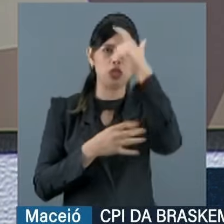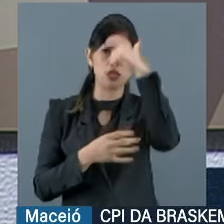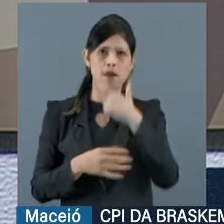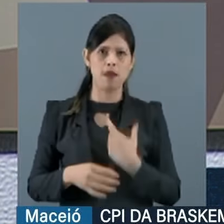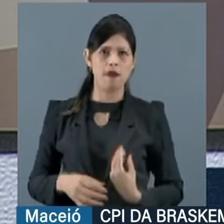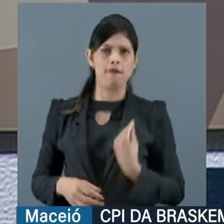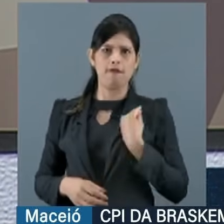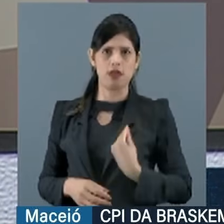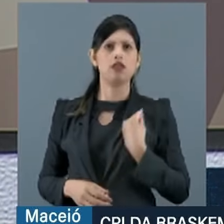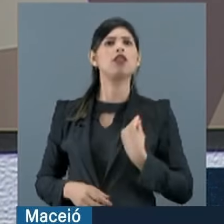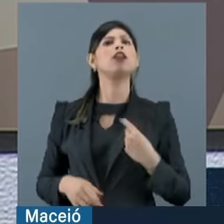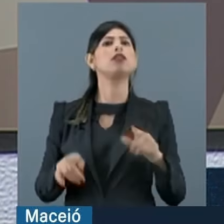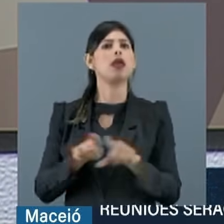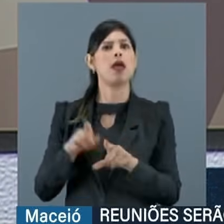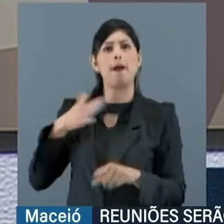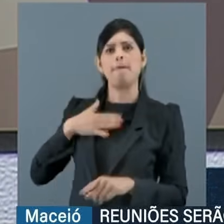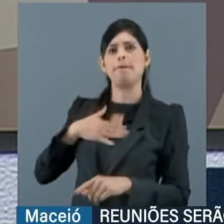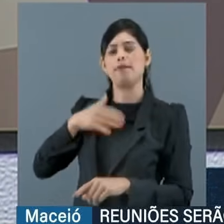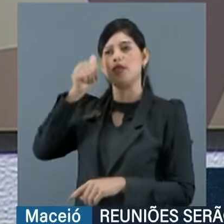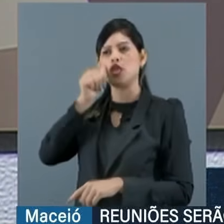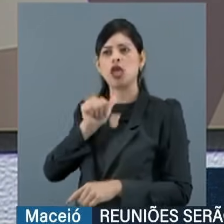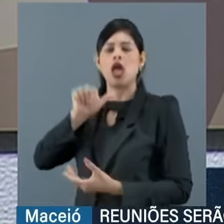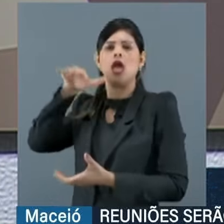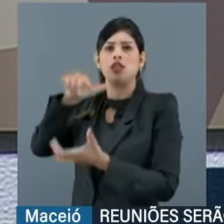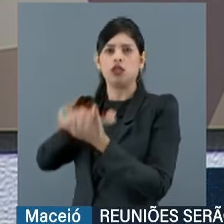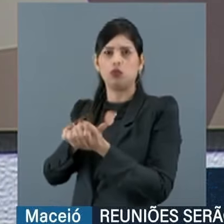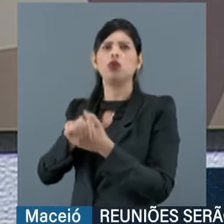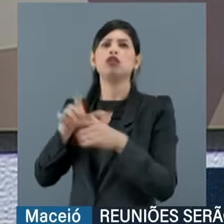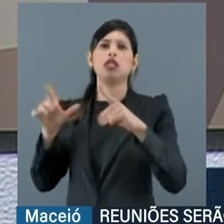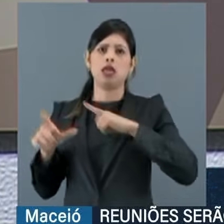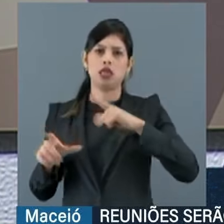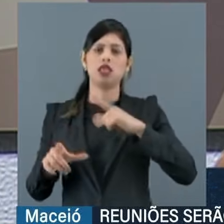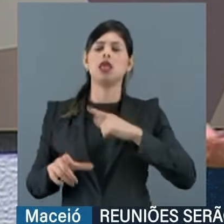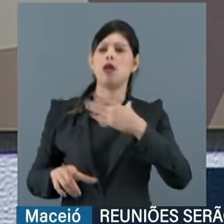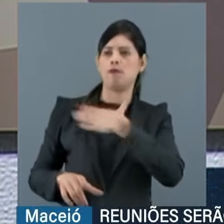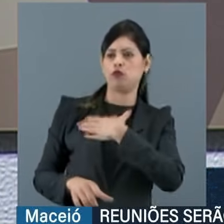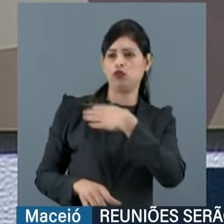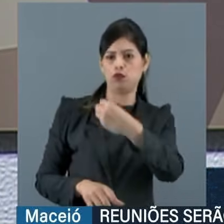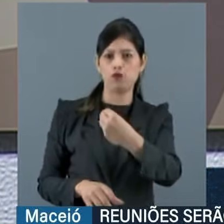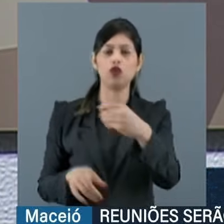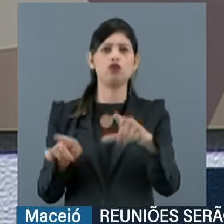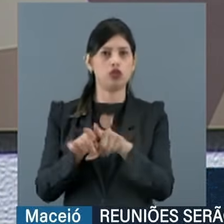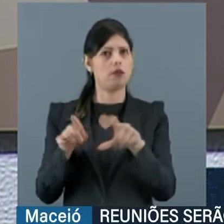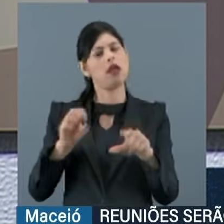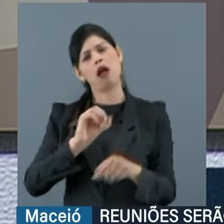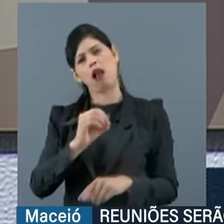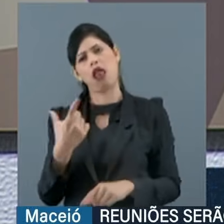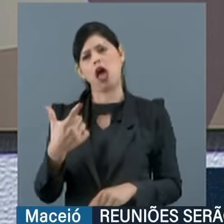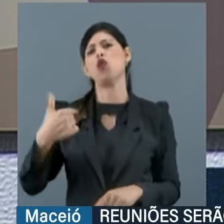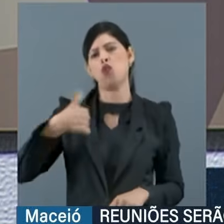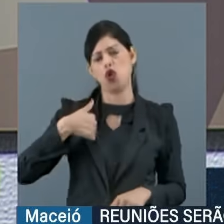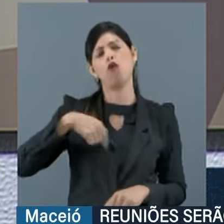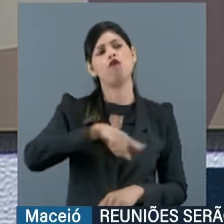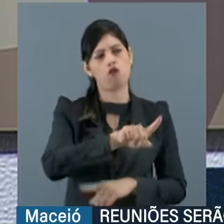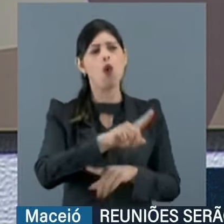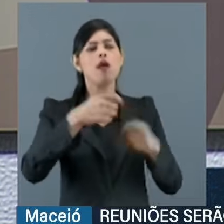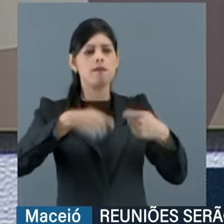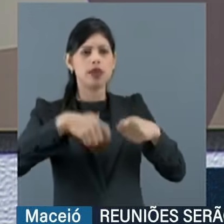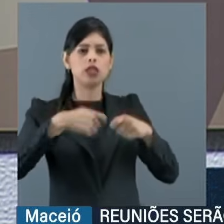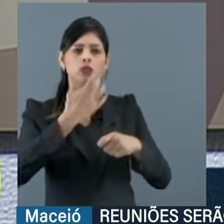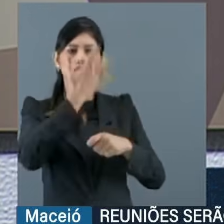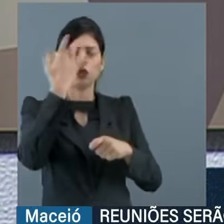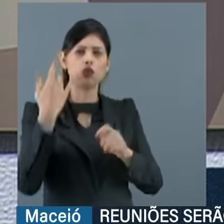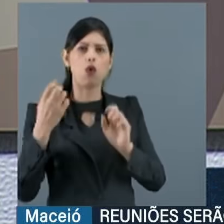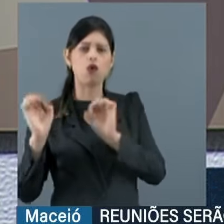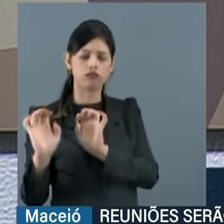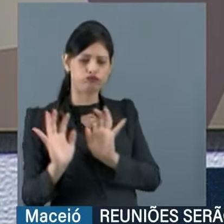ali está minha esposa e nós temos filhos, e claro que eu não compareceria sem segurança. E, portanto,